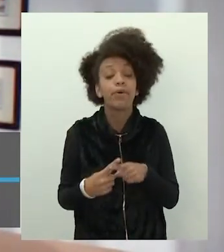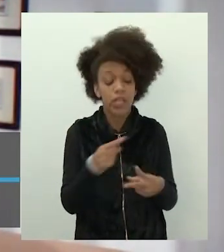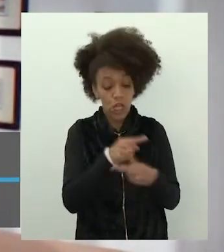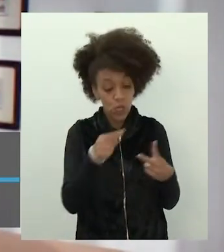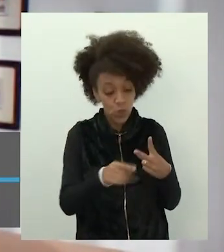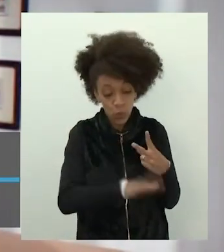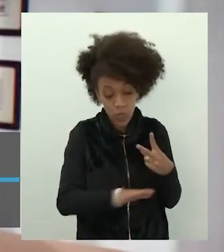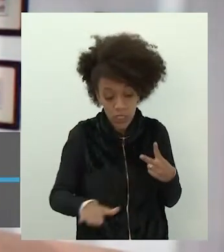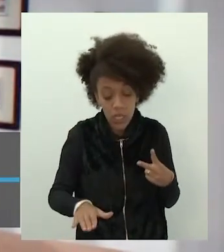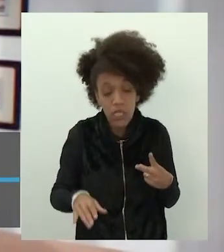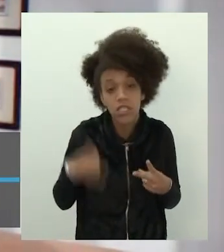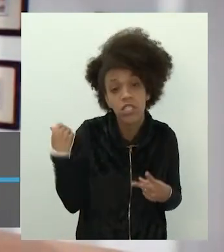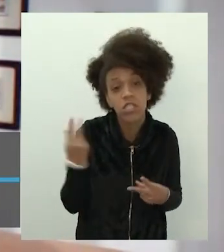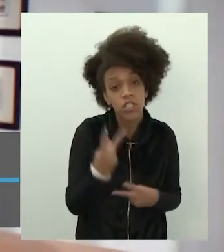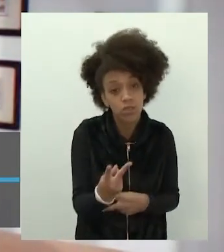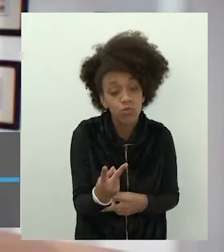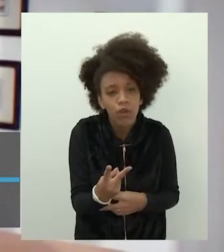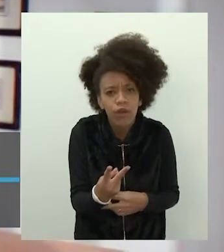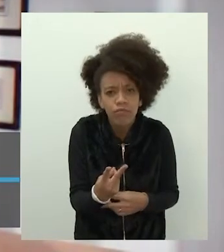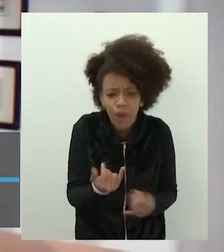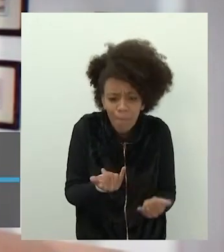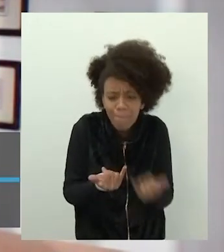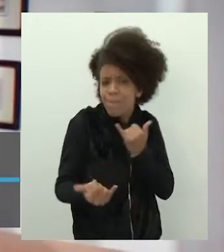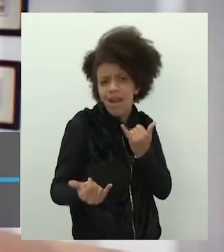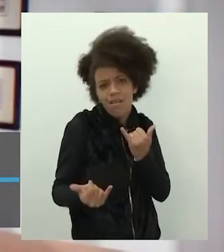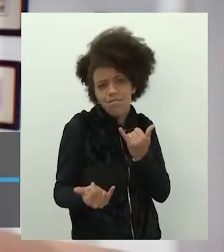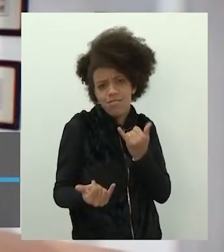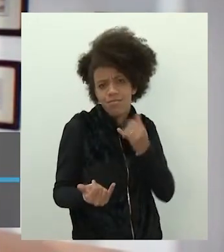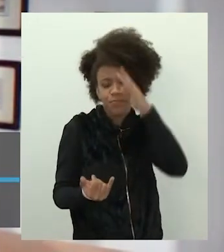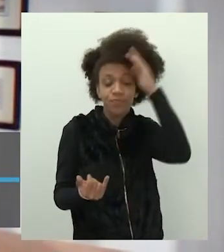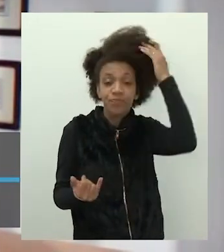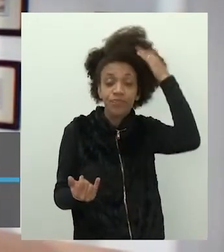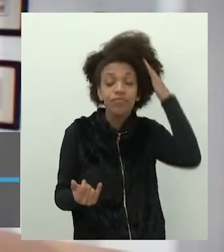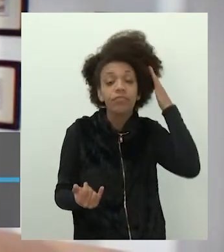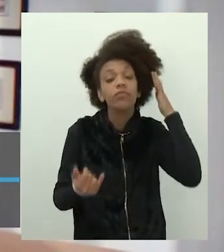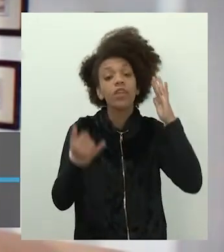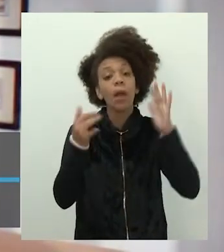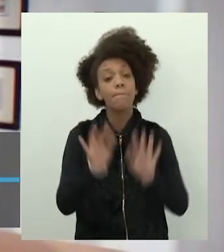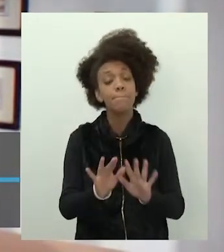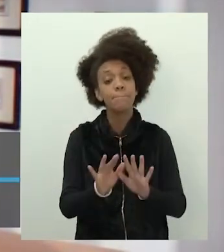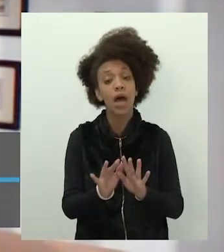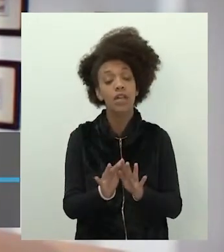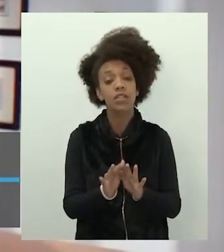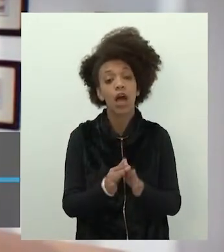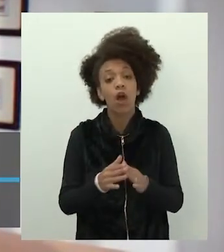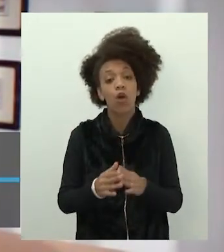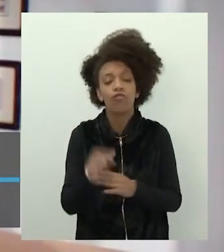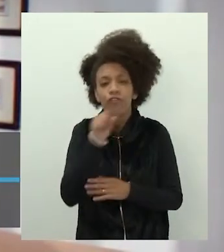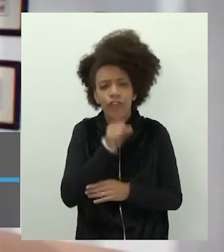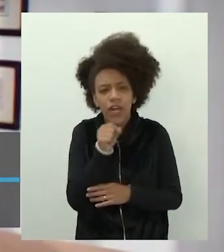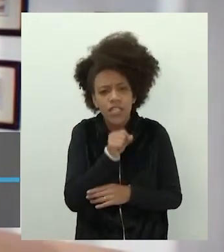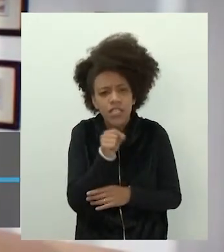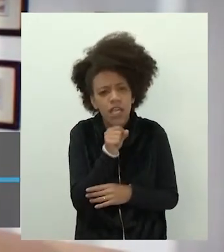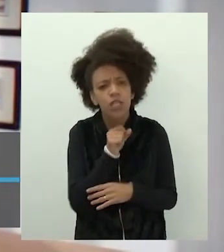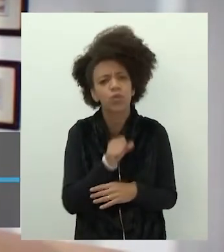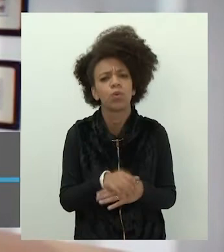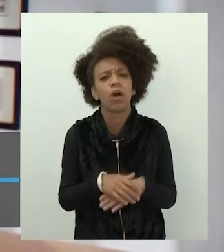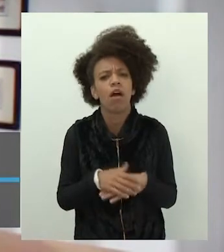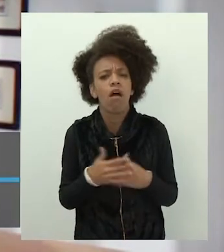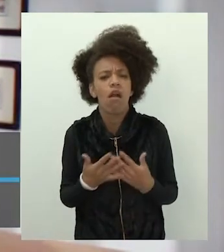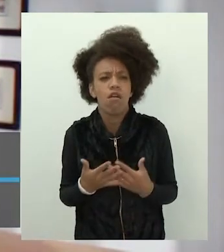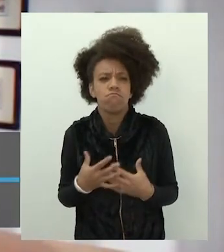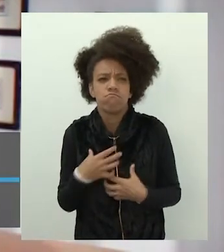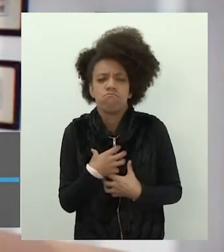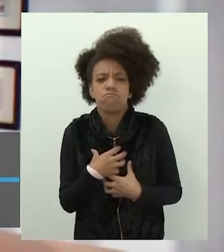2 crianças de 2 anos são muito parecidas. Mas conforme nós vamos envelhecendo, nós vamos